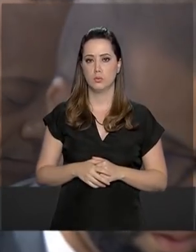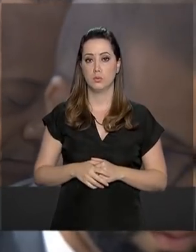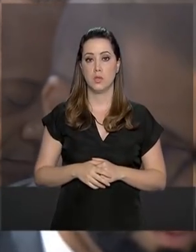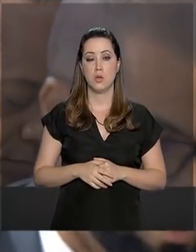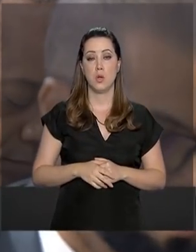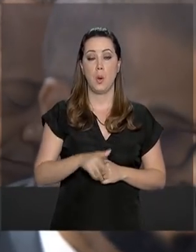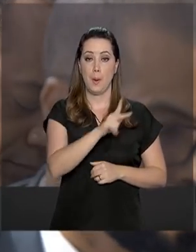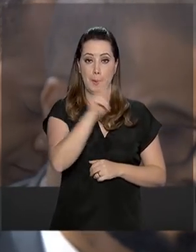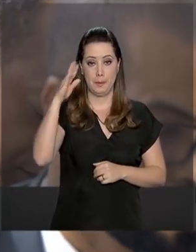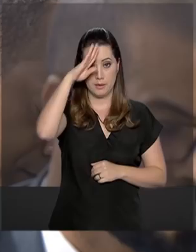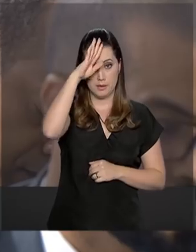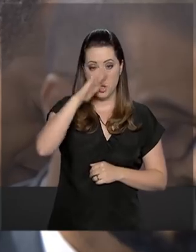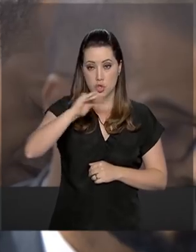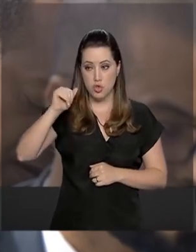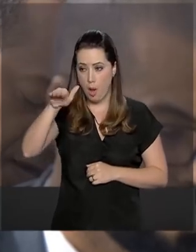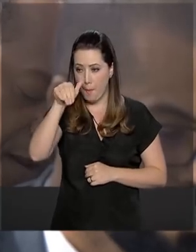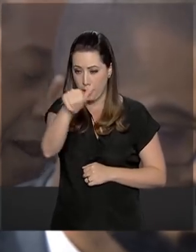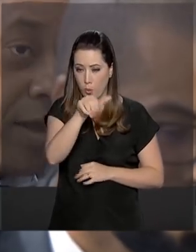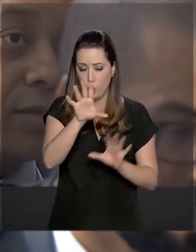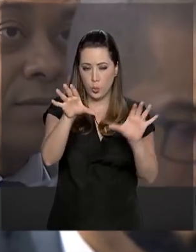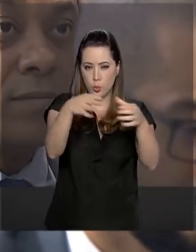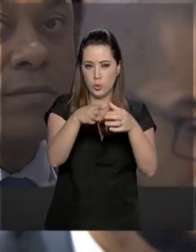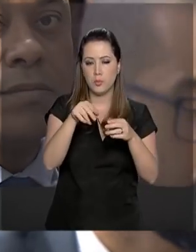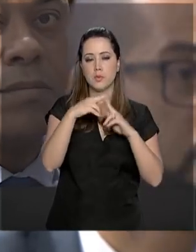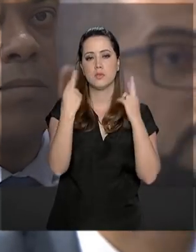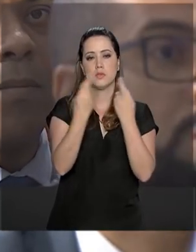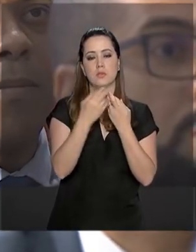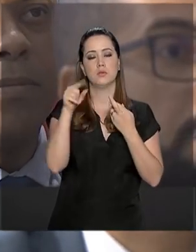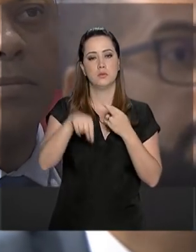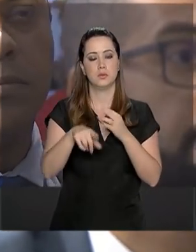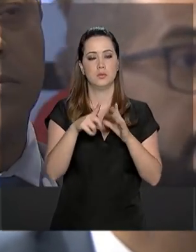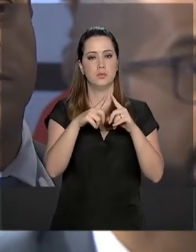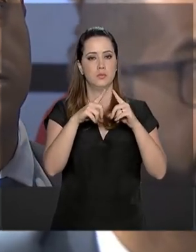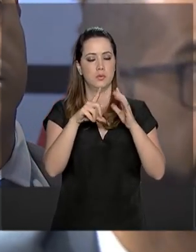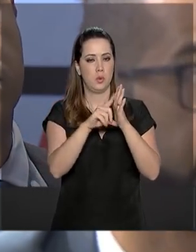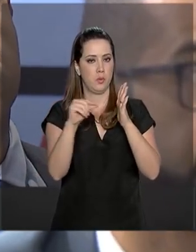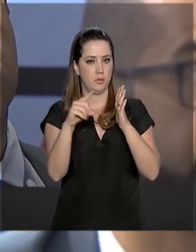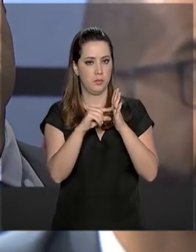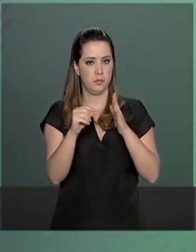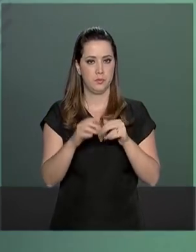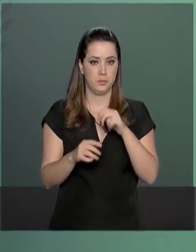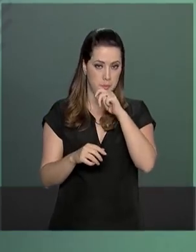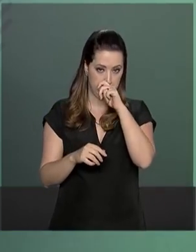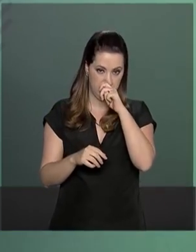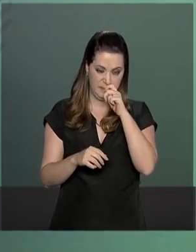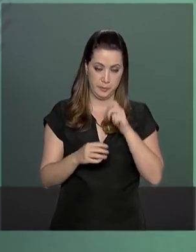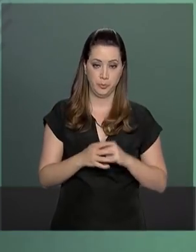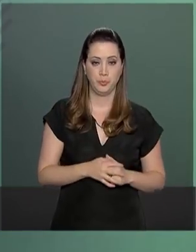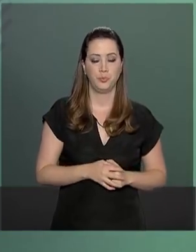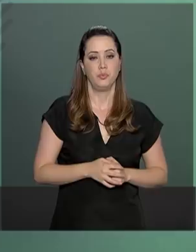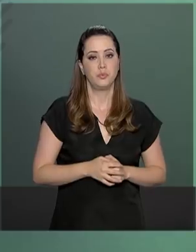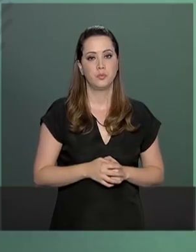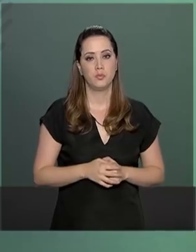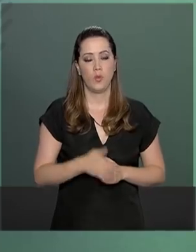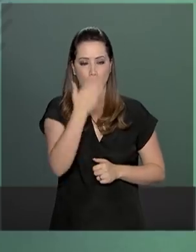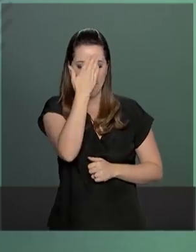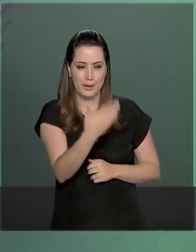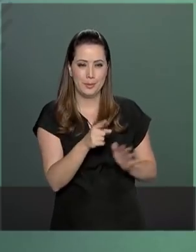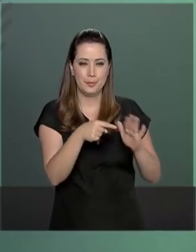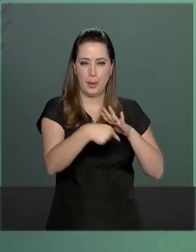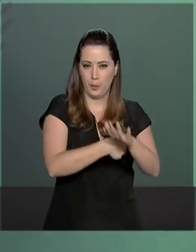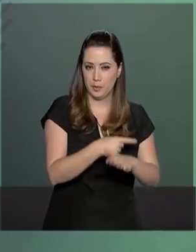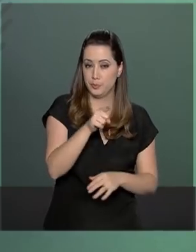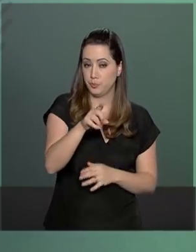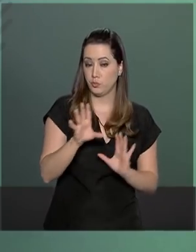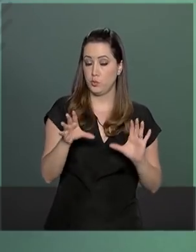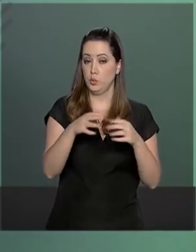chamar os líderes partidários para se reunir aqui no palácio do planalto na era feira obrigado pela pergunta o ministro paulo guedes e